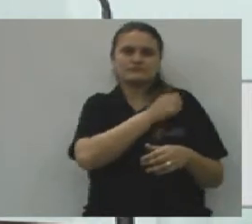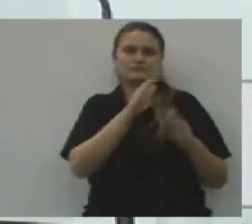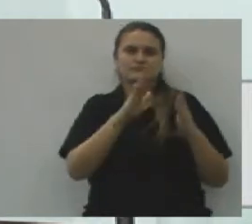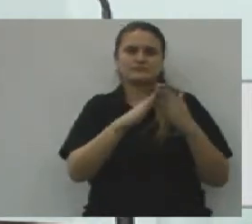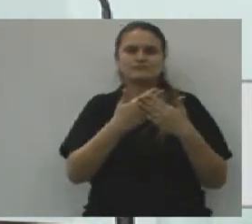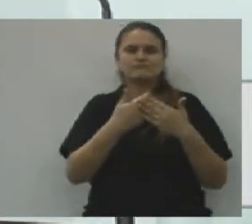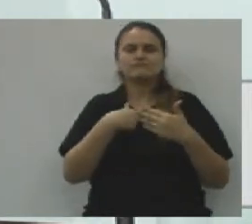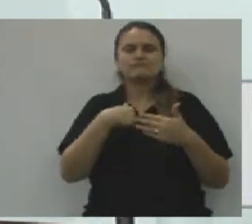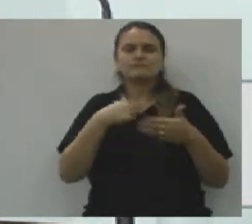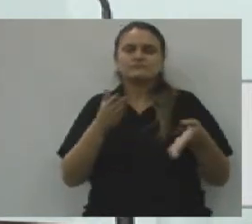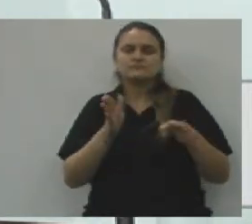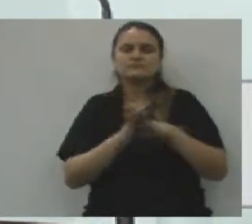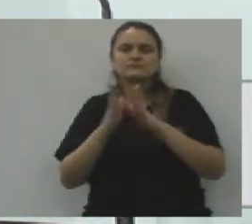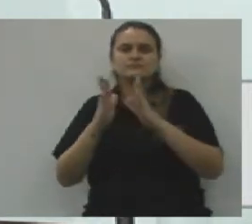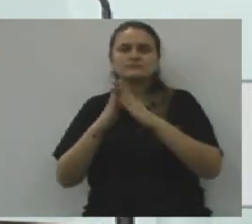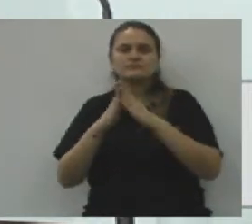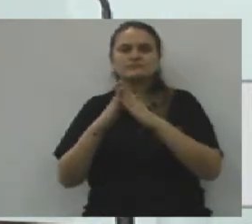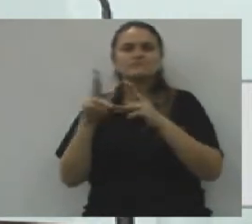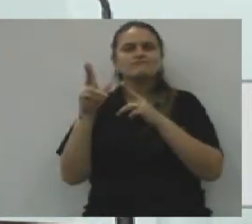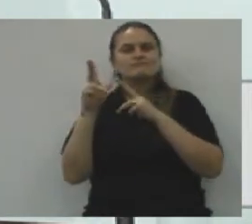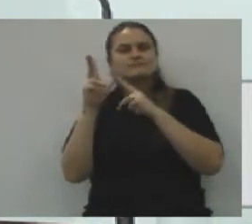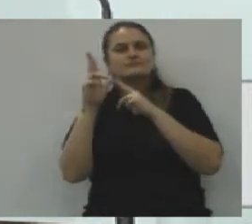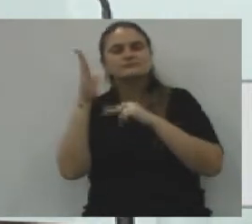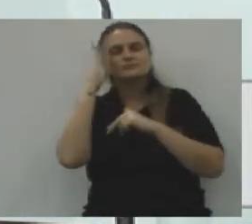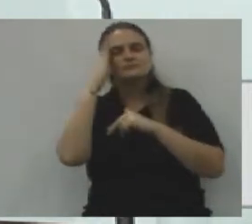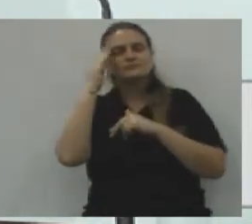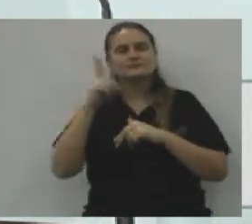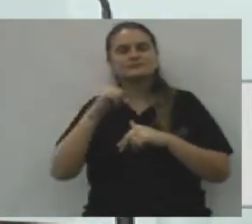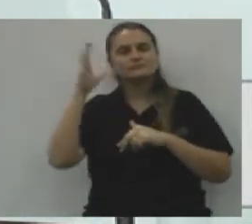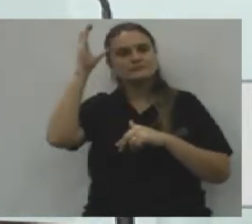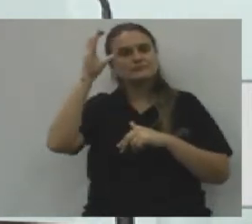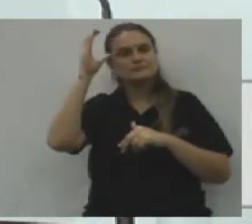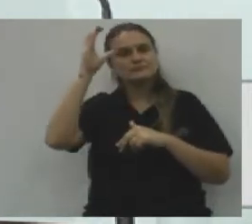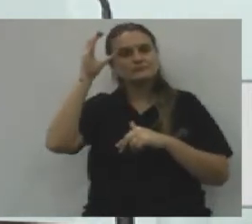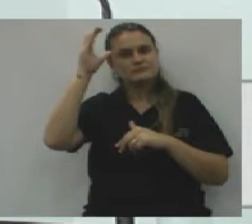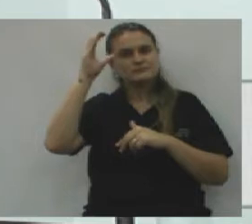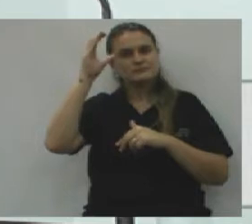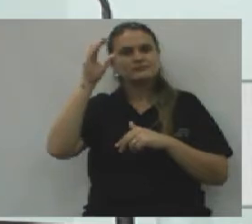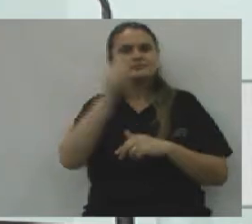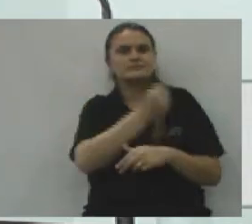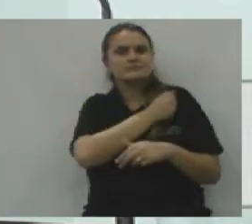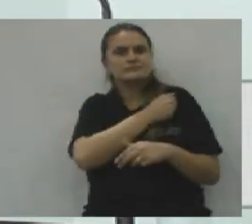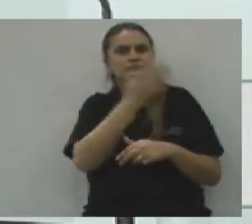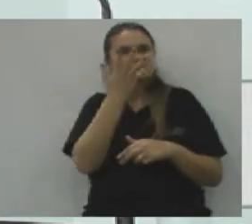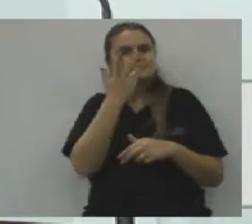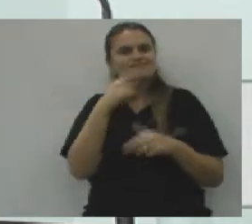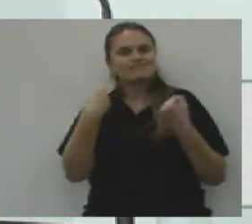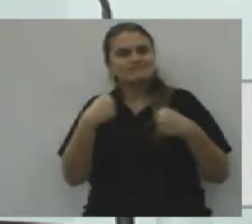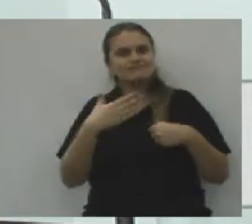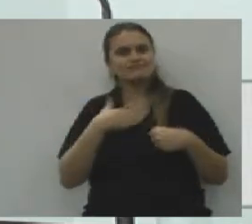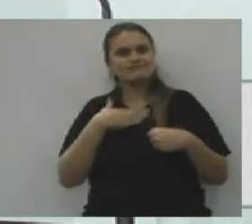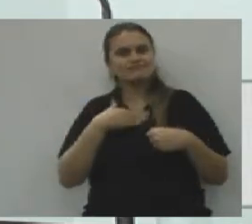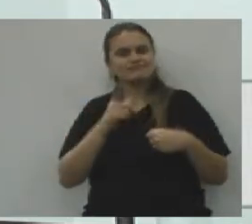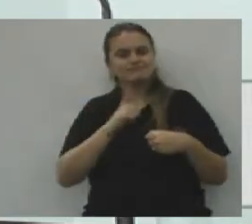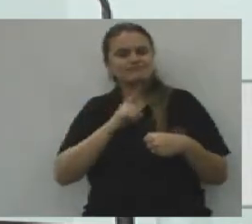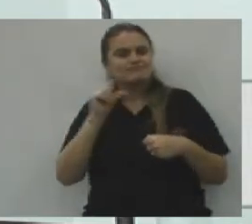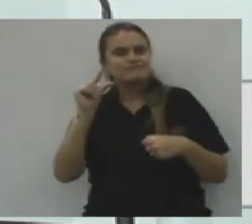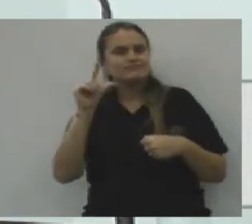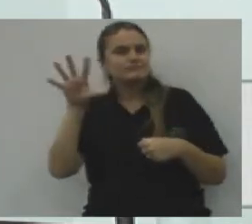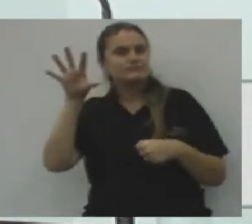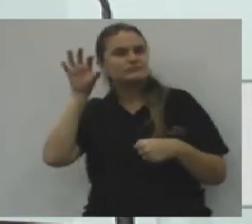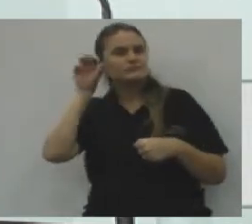no travesseiro a minha cabeça e saber de que aquela criança que precisava de mim, ou aquele adolescente, eu tive alguns minutos para